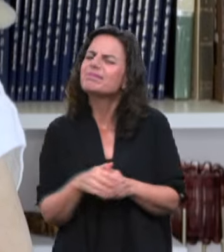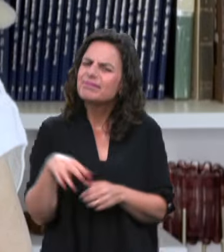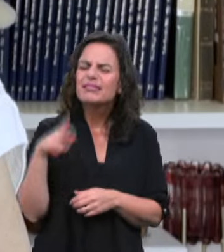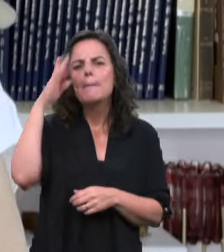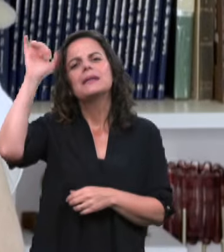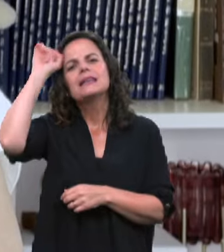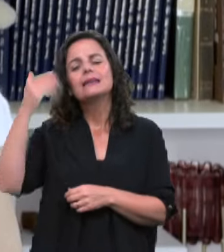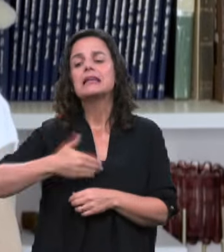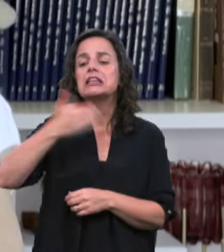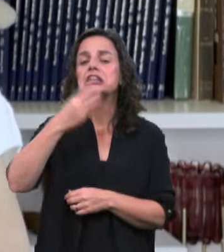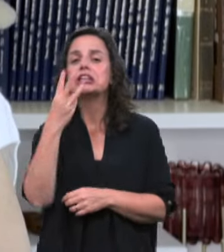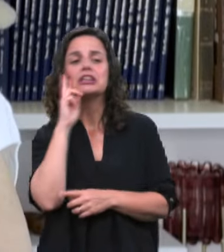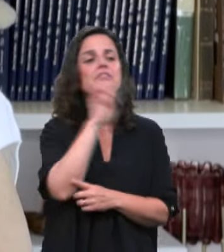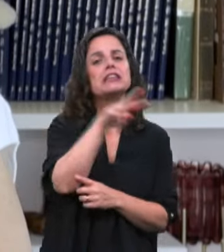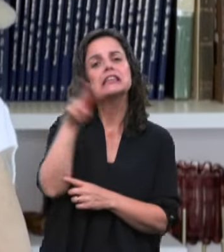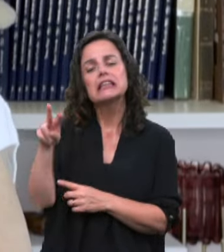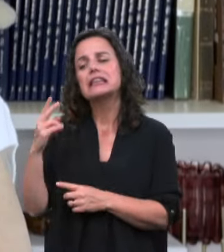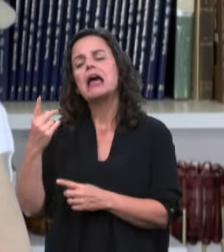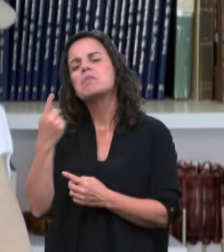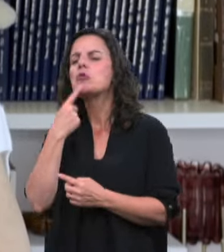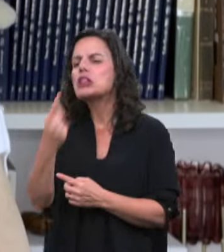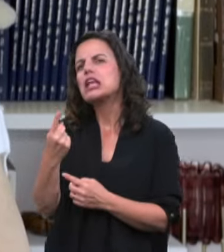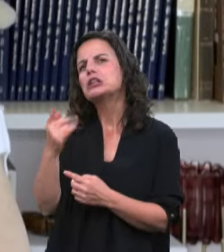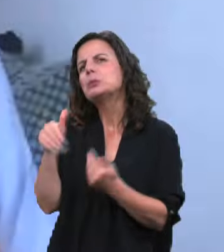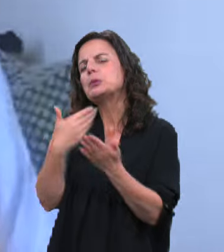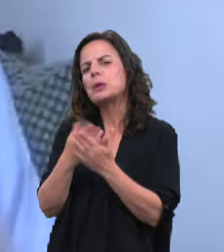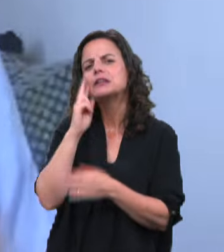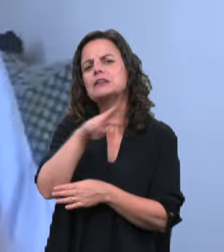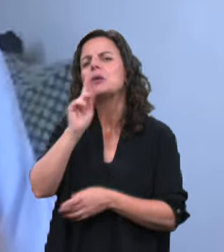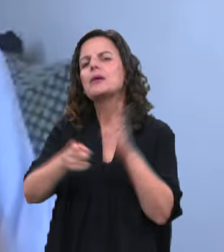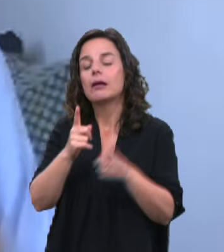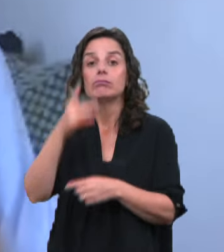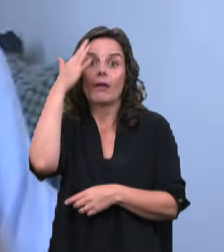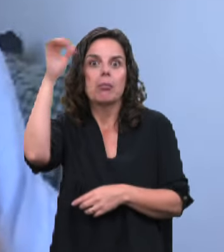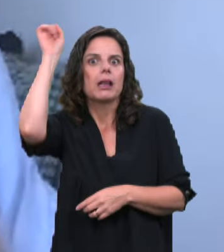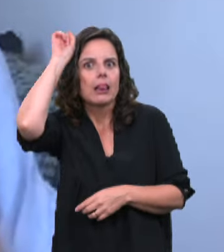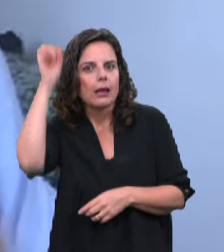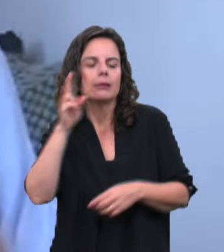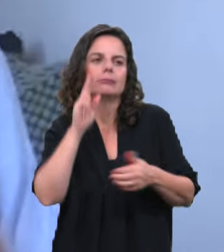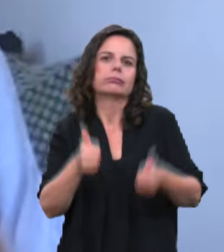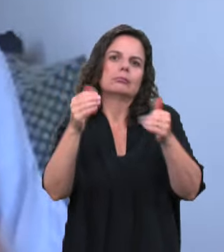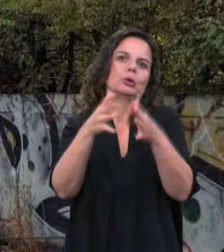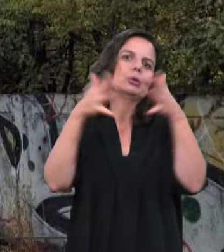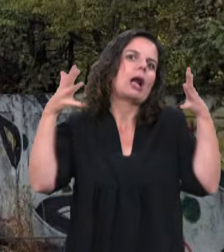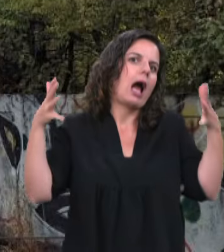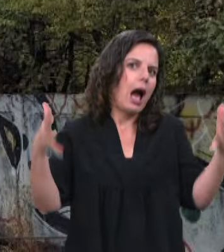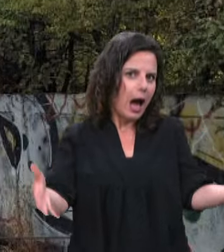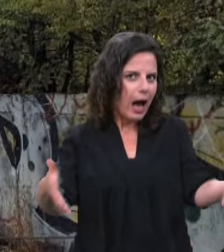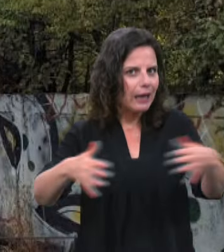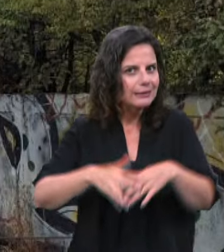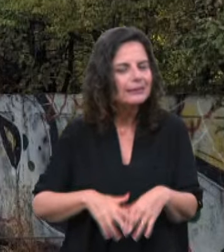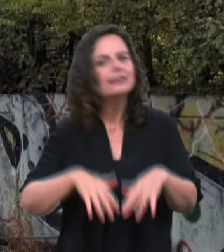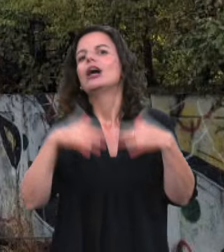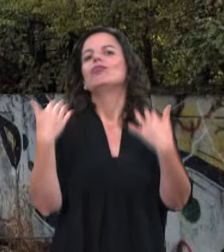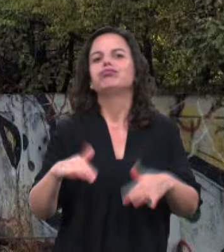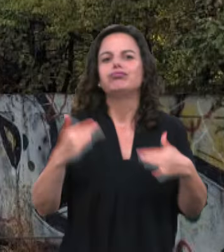pequena visita a Berlim de 3 dias, o que nos diria para visitar? Berlim é uma cidade enorme.